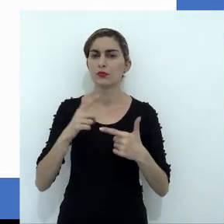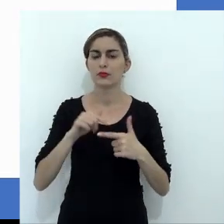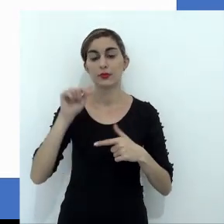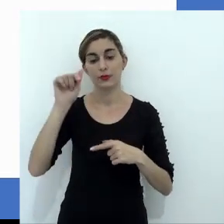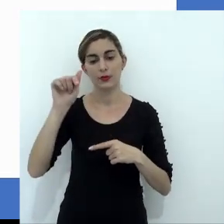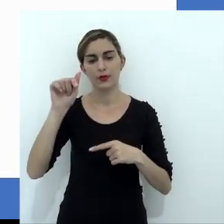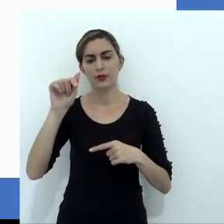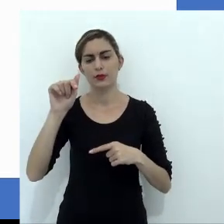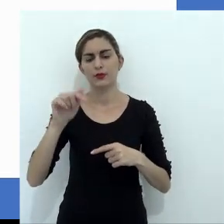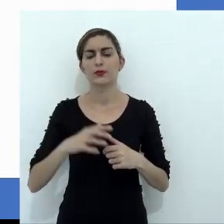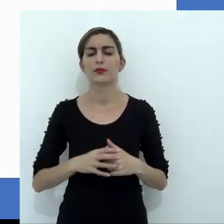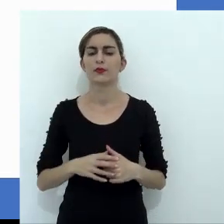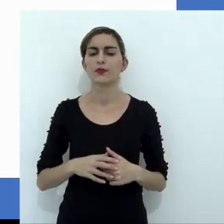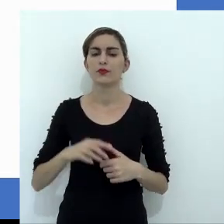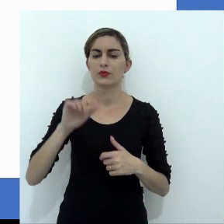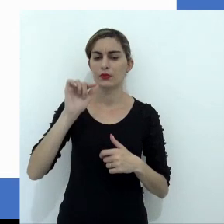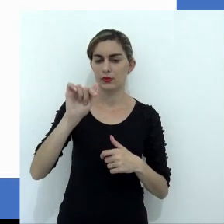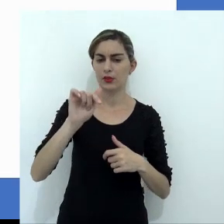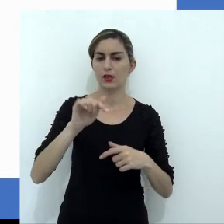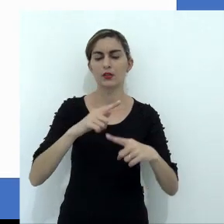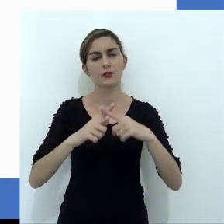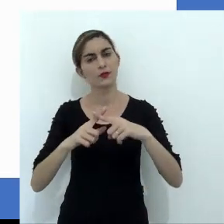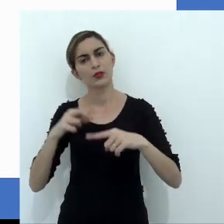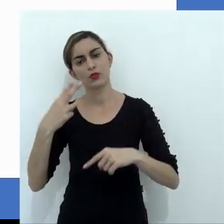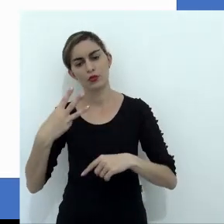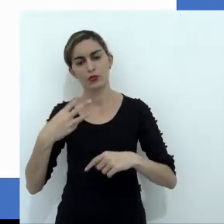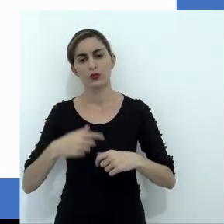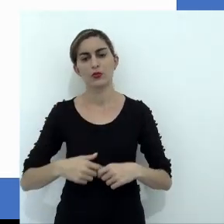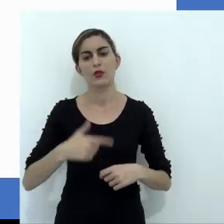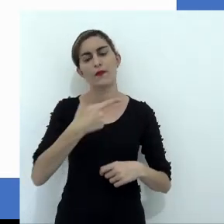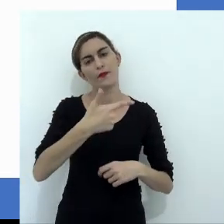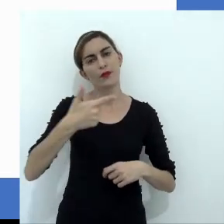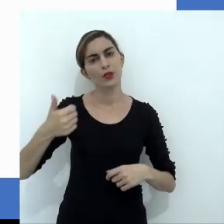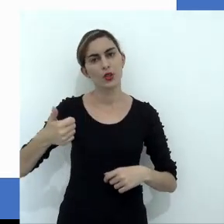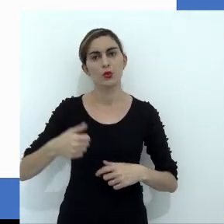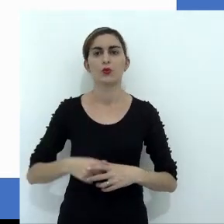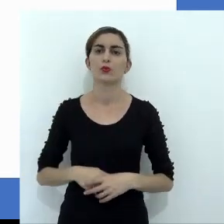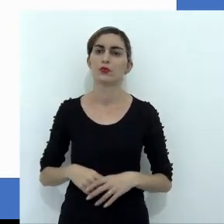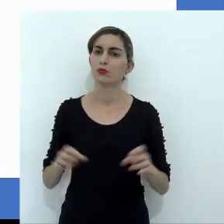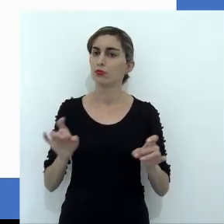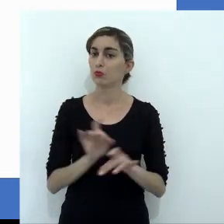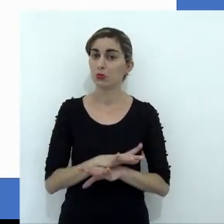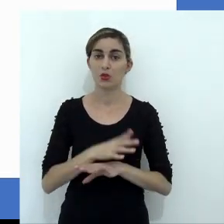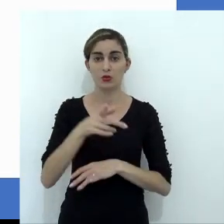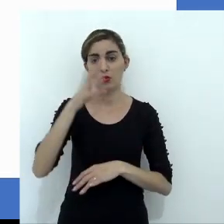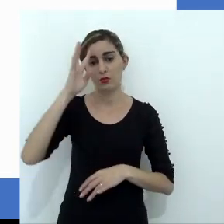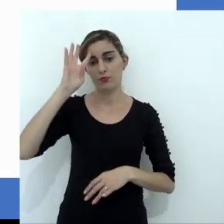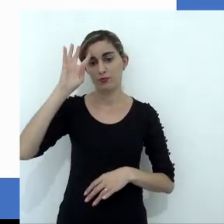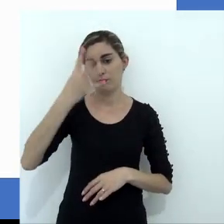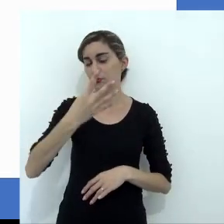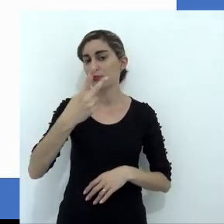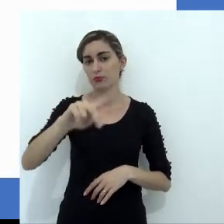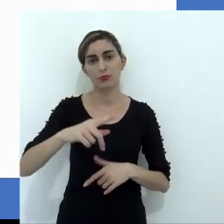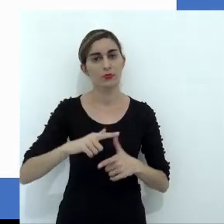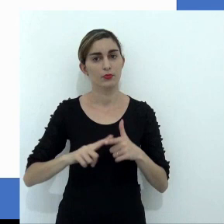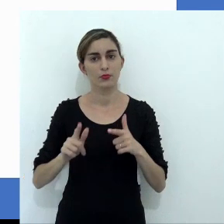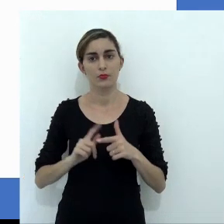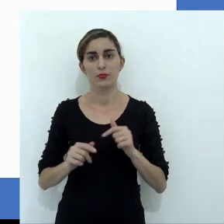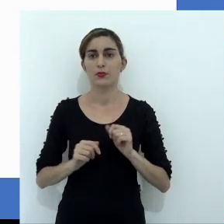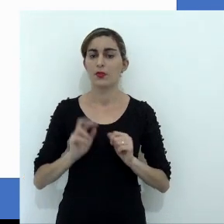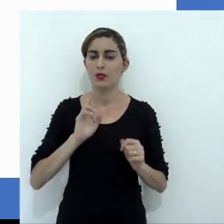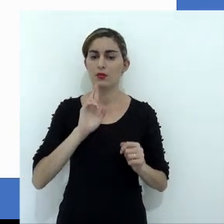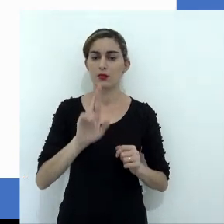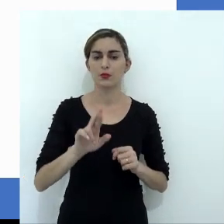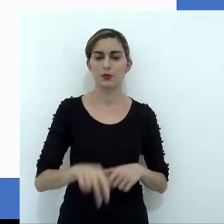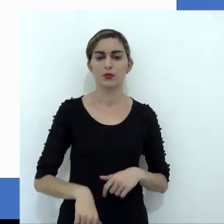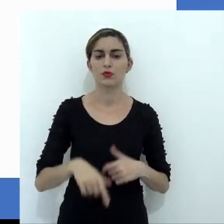Foi 7. Então, vou fazer o que aqui agora? 7 vezes 3, que é igual a 21. Pronto, você já resolveu o seu problema.